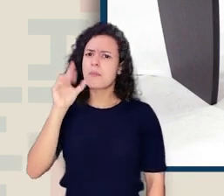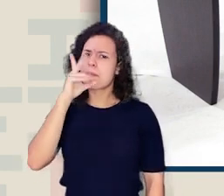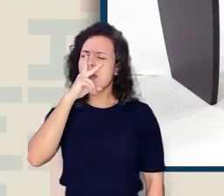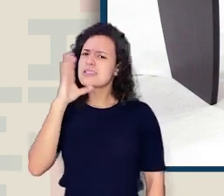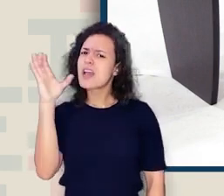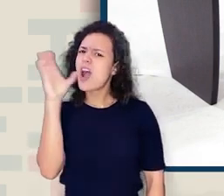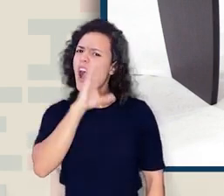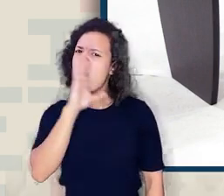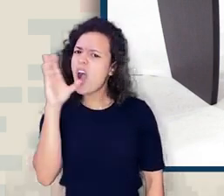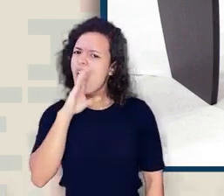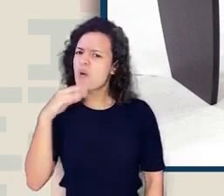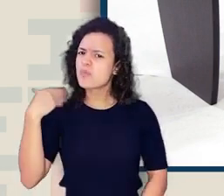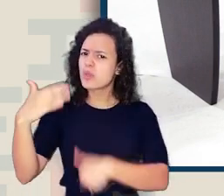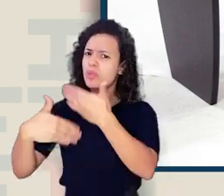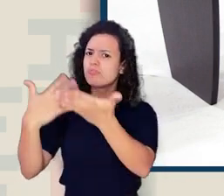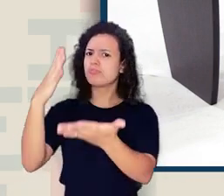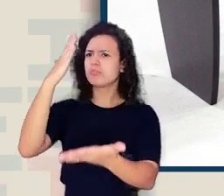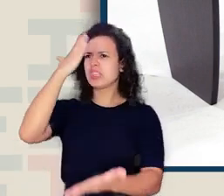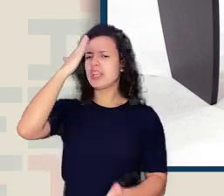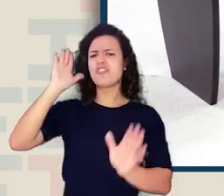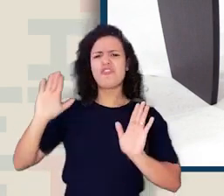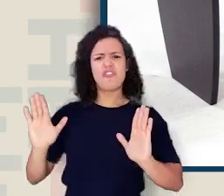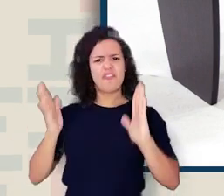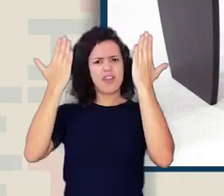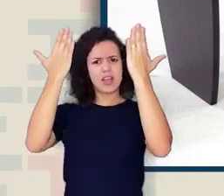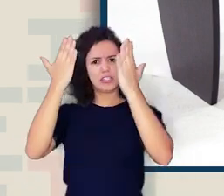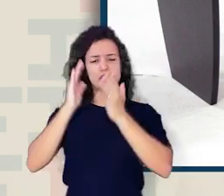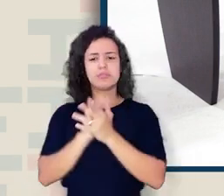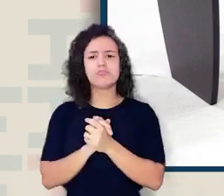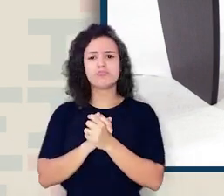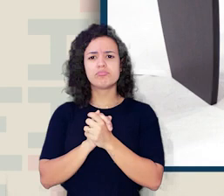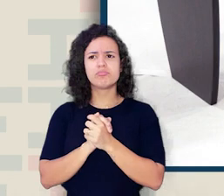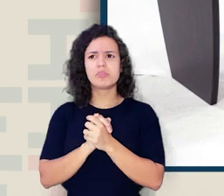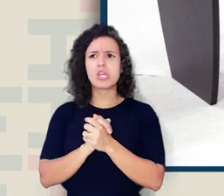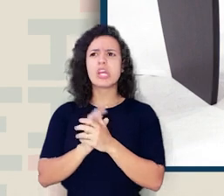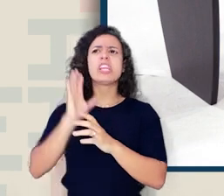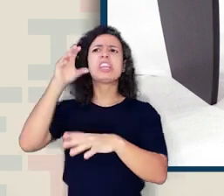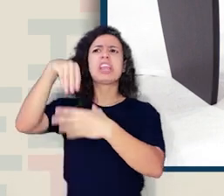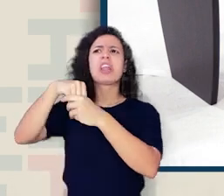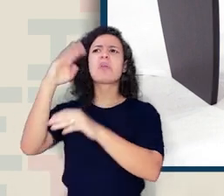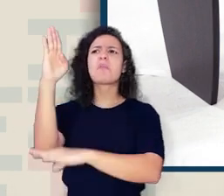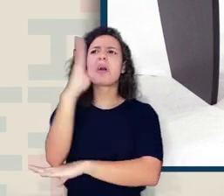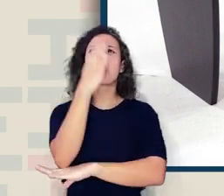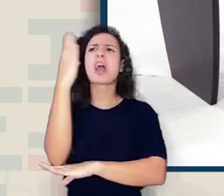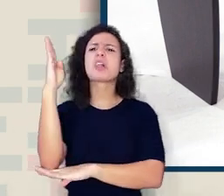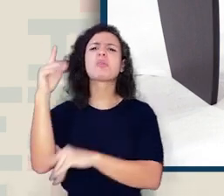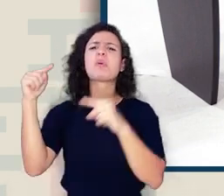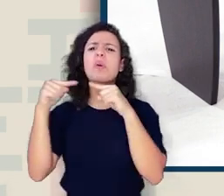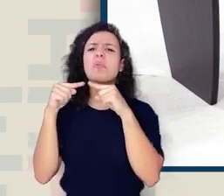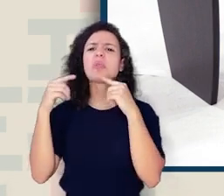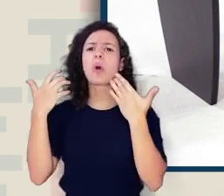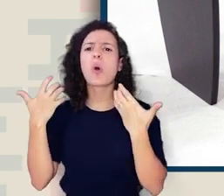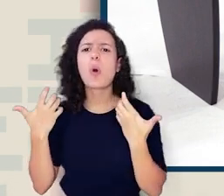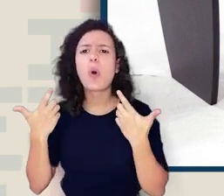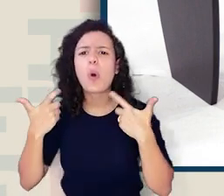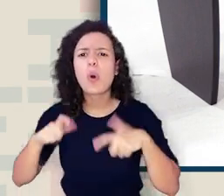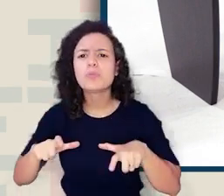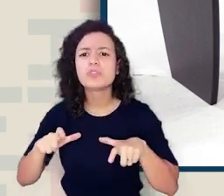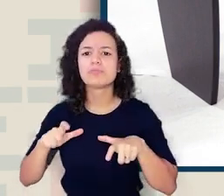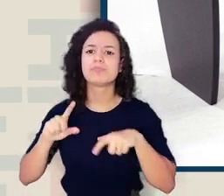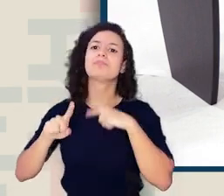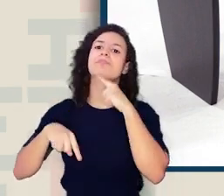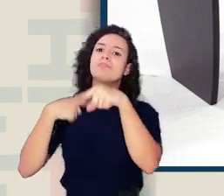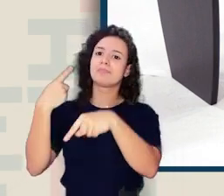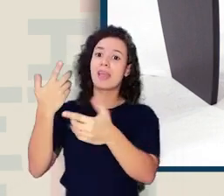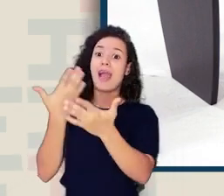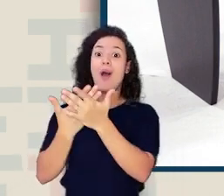sugere mais velocidade, que sugere um entendimento de festa. Onde é que está isso no maracatu? E nós